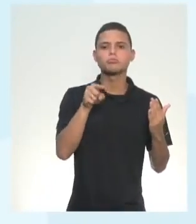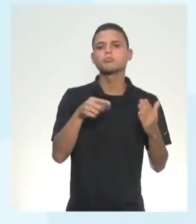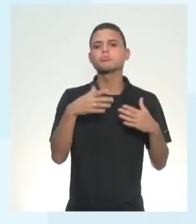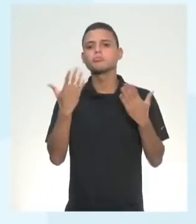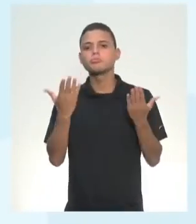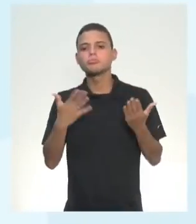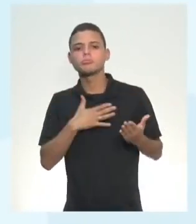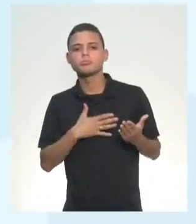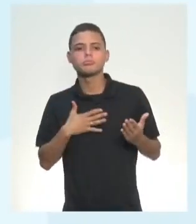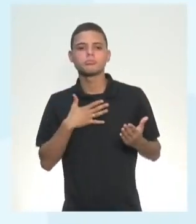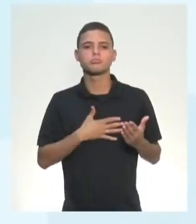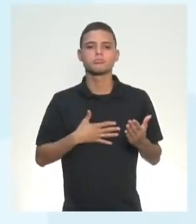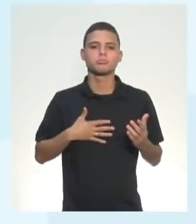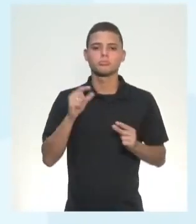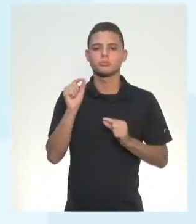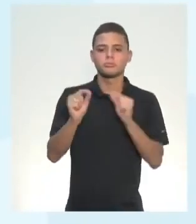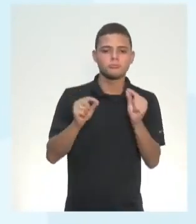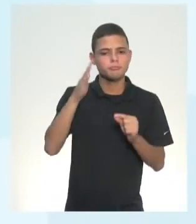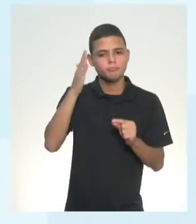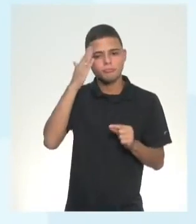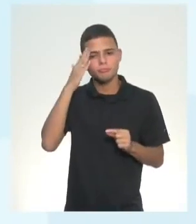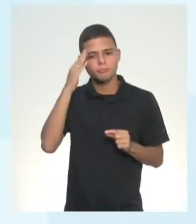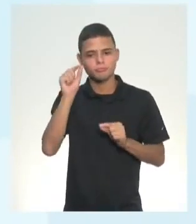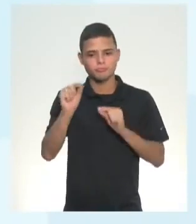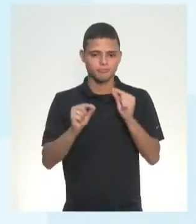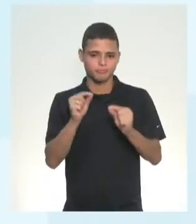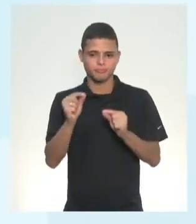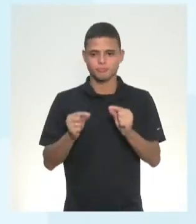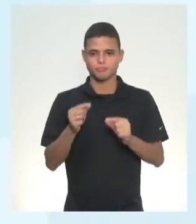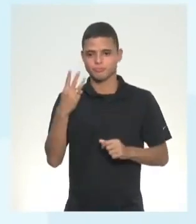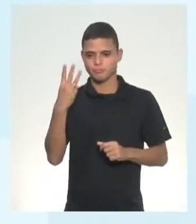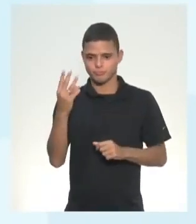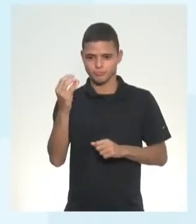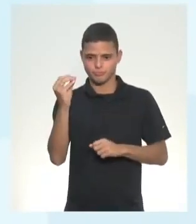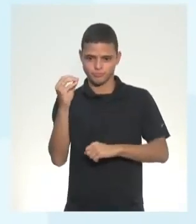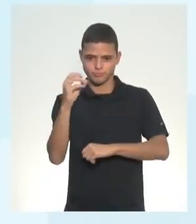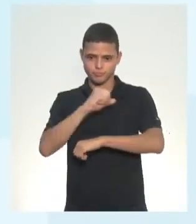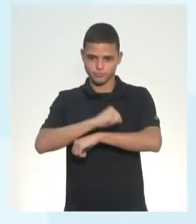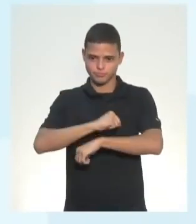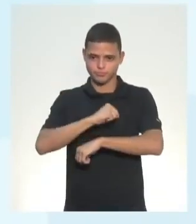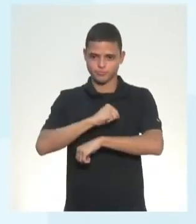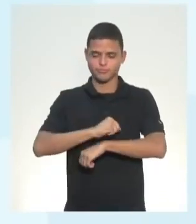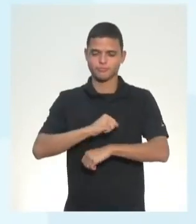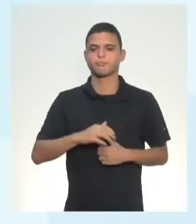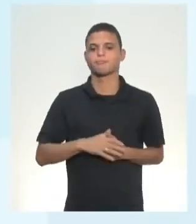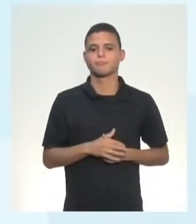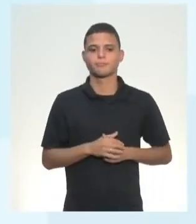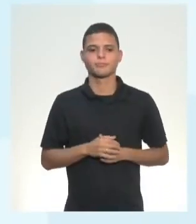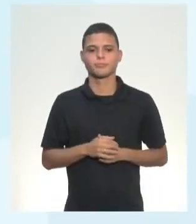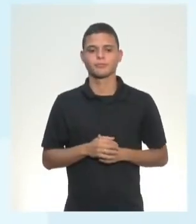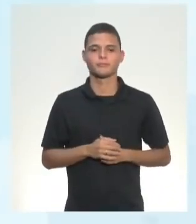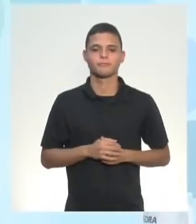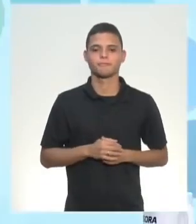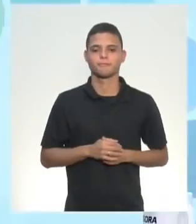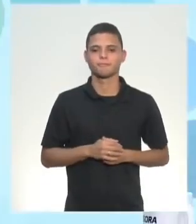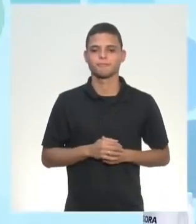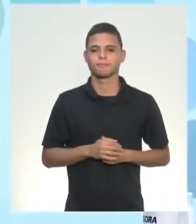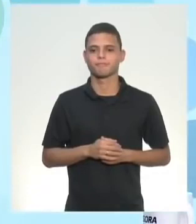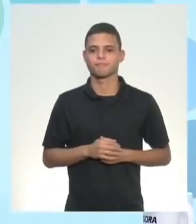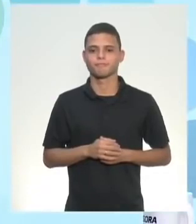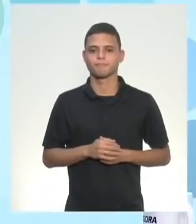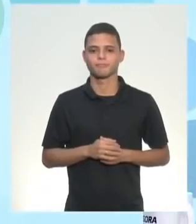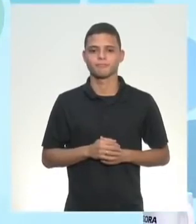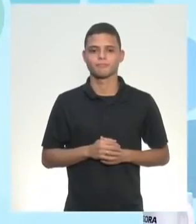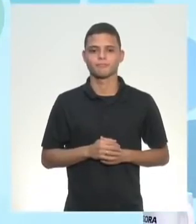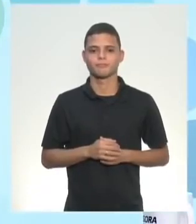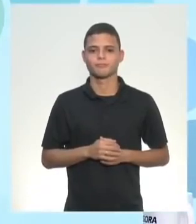ter tempo. Mas vamos lá. 30 segundos. Ótimo. Já está aqui, já. Acho que eu não vou. 30 segundinhos